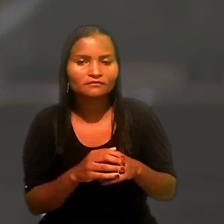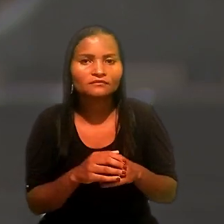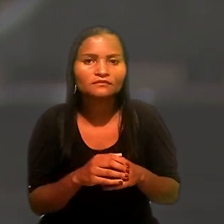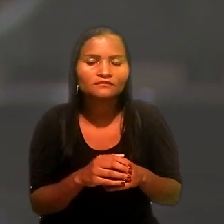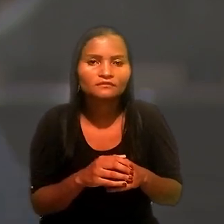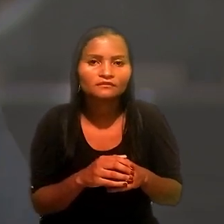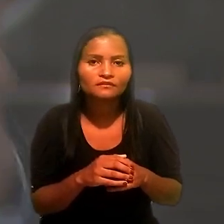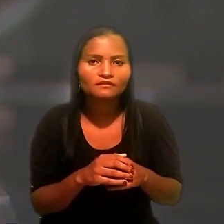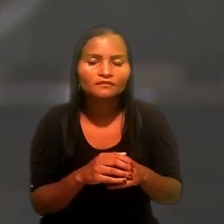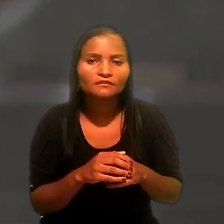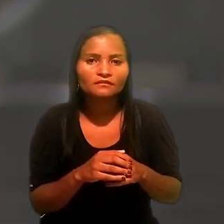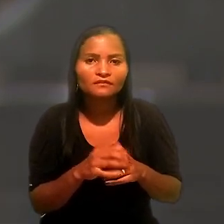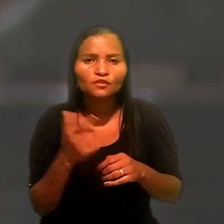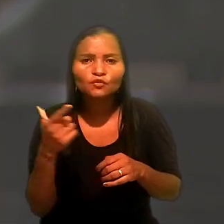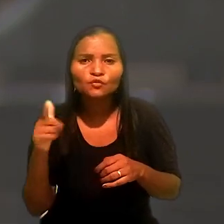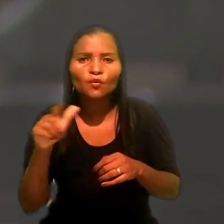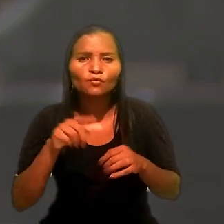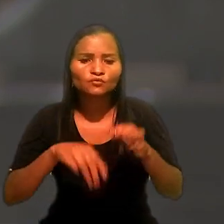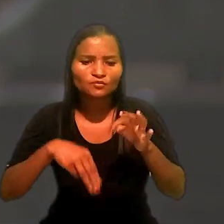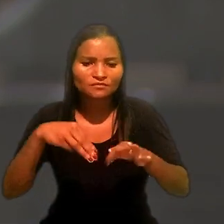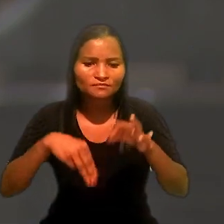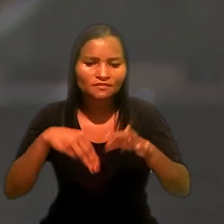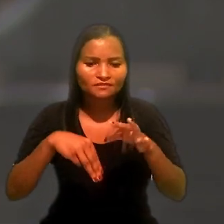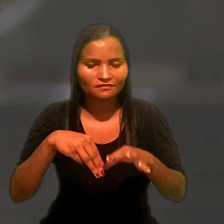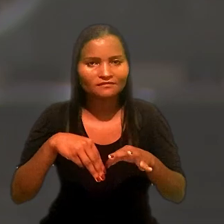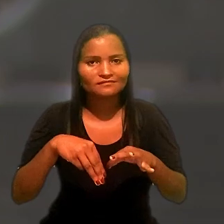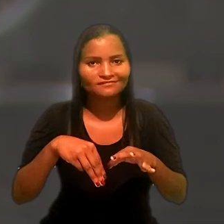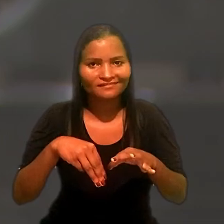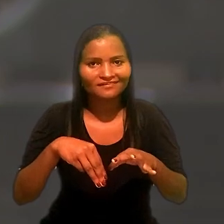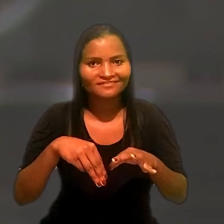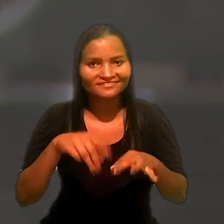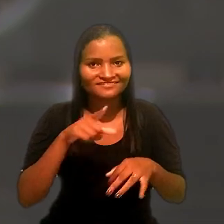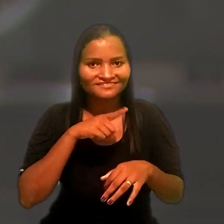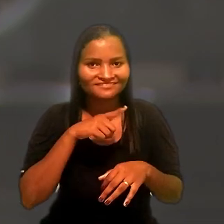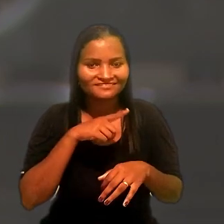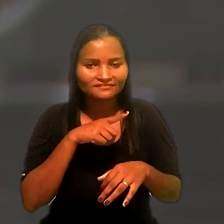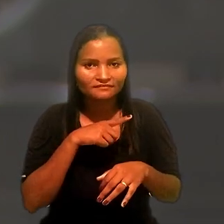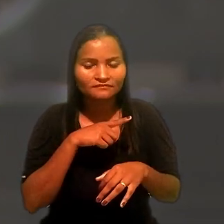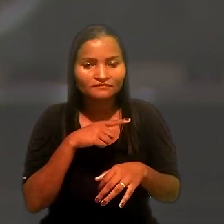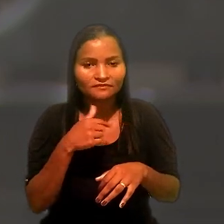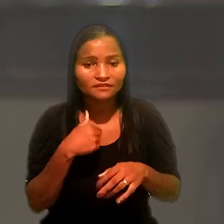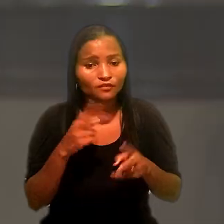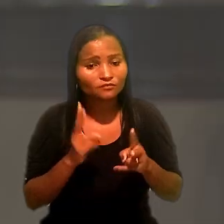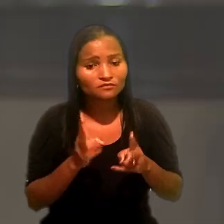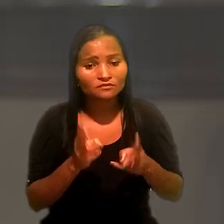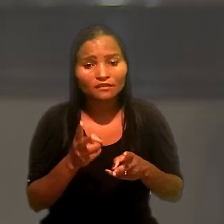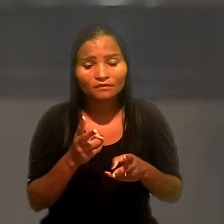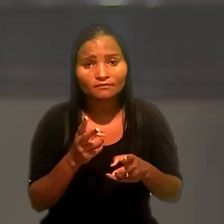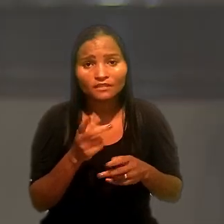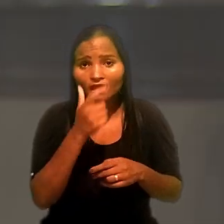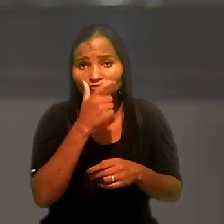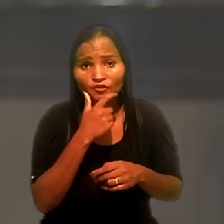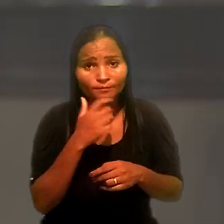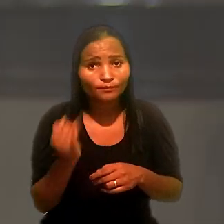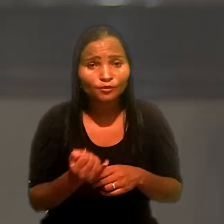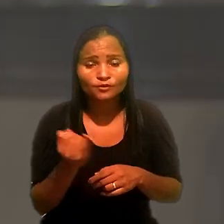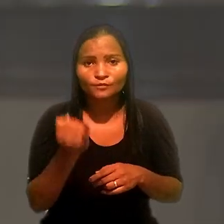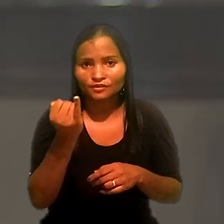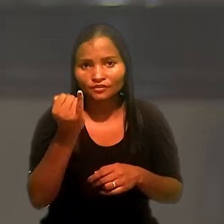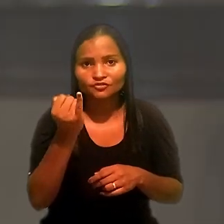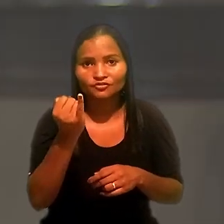Abdala e outros ministros que se sucederam. Eu sempre achei isso muito relevante, a ponto de